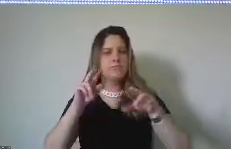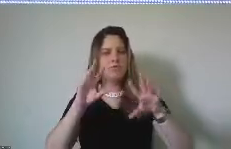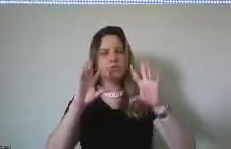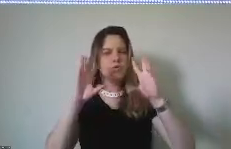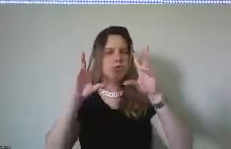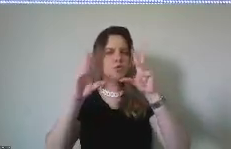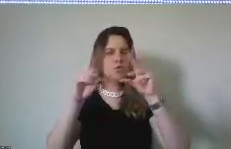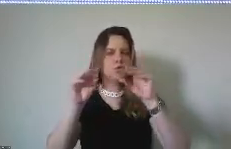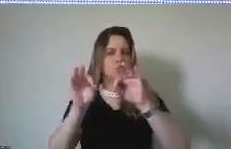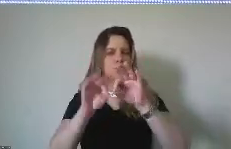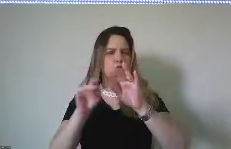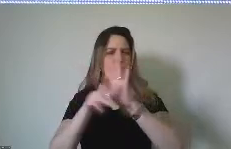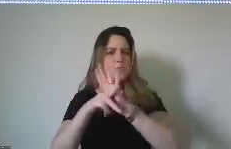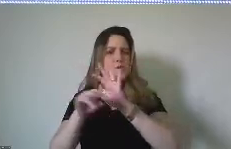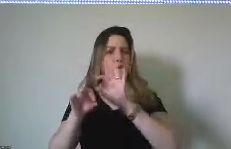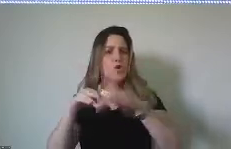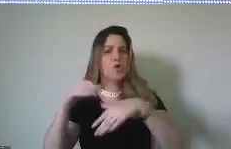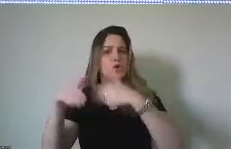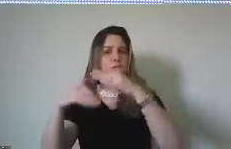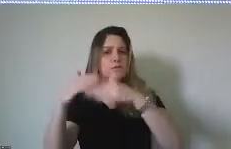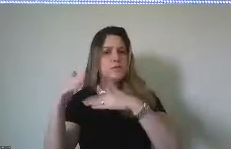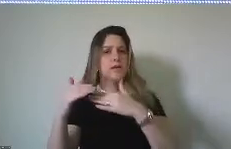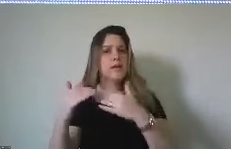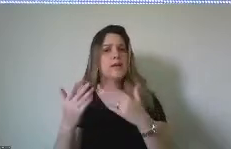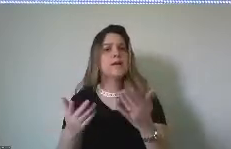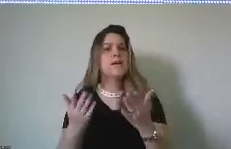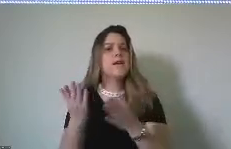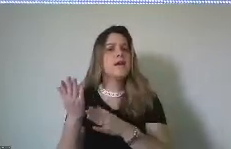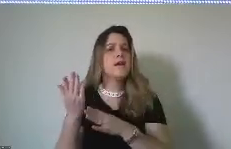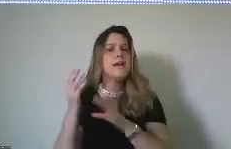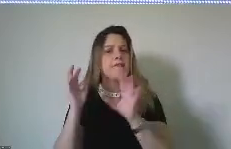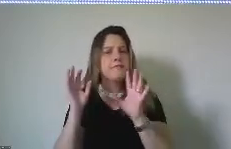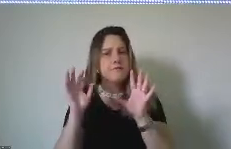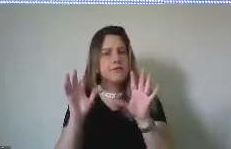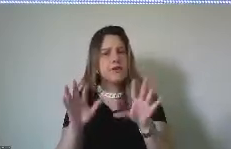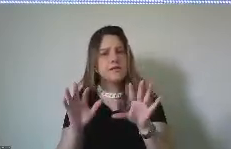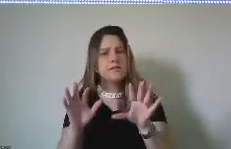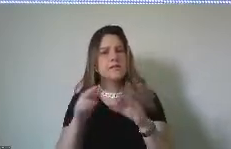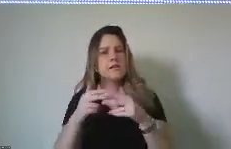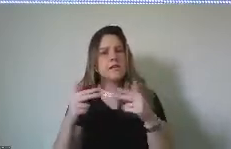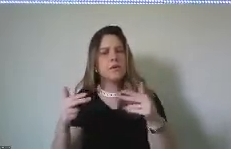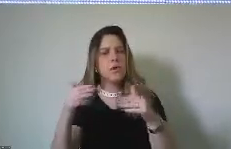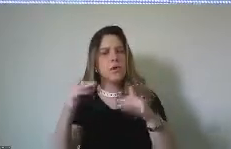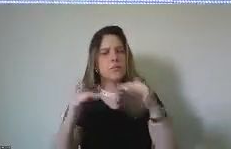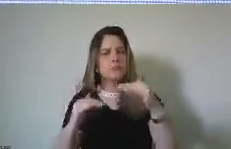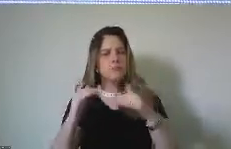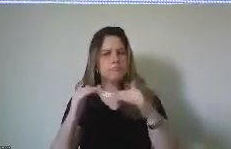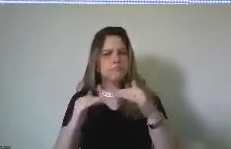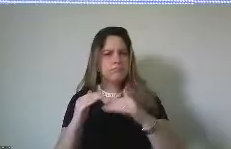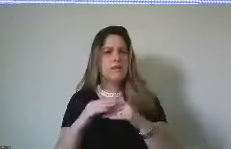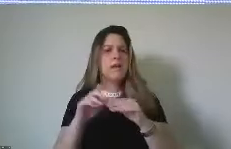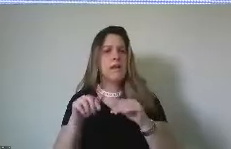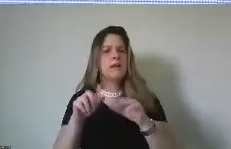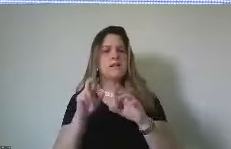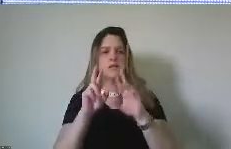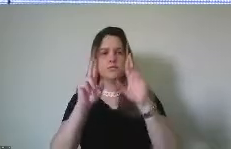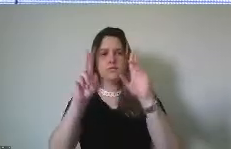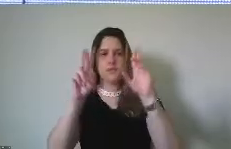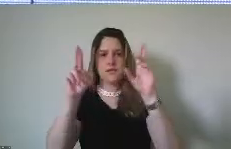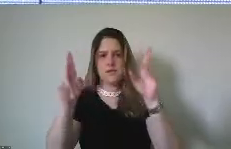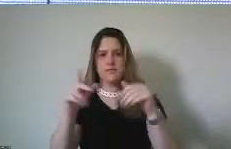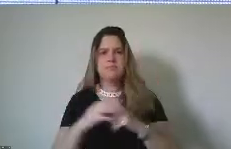seus projetos e que antecipa e influencia o regulador Essa é a diferença da Isa setup